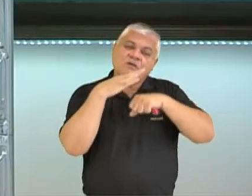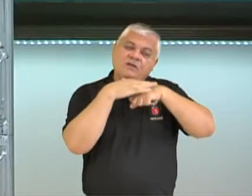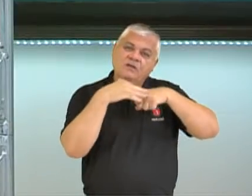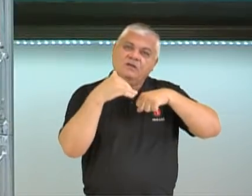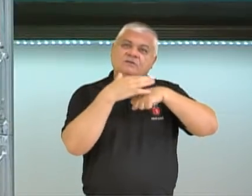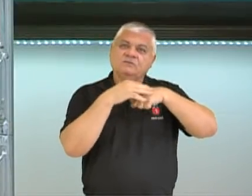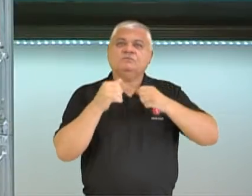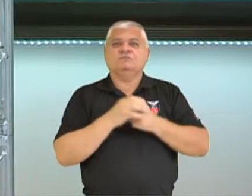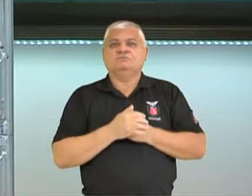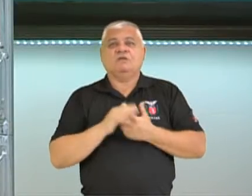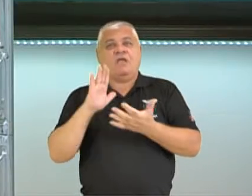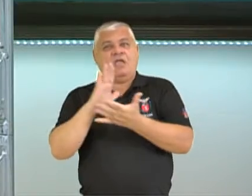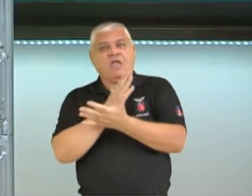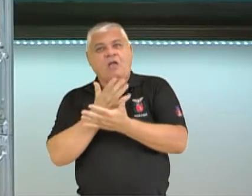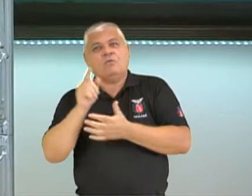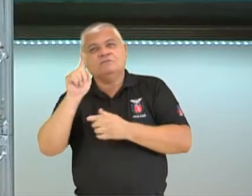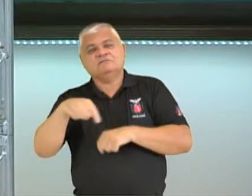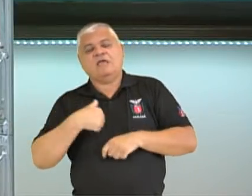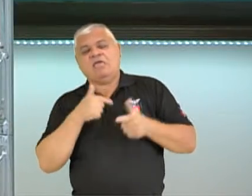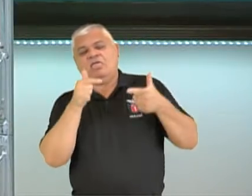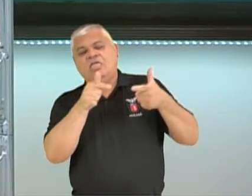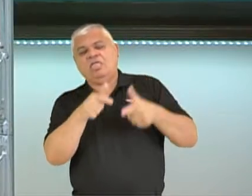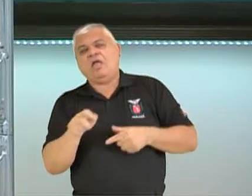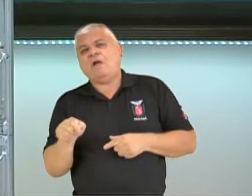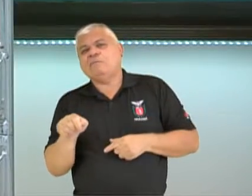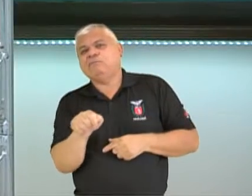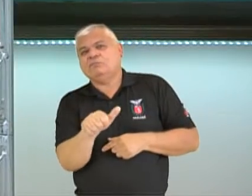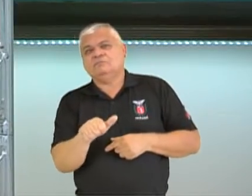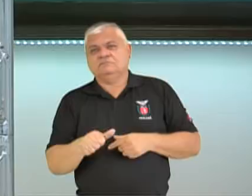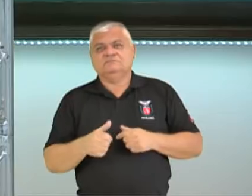falar e em alguns casos pode ser um sentido